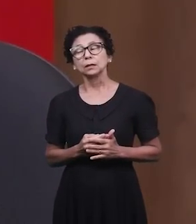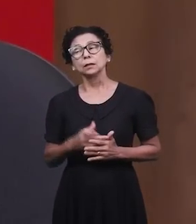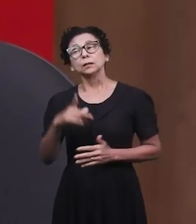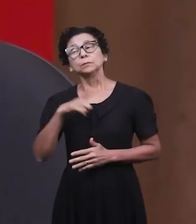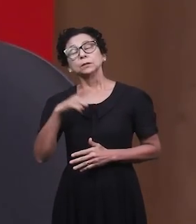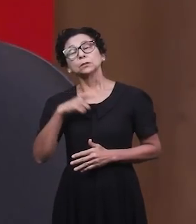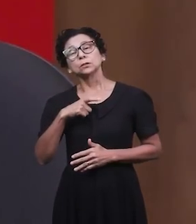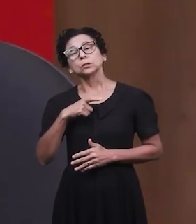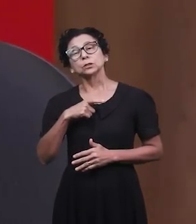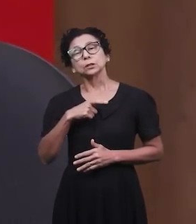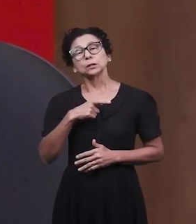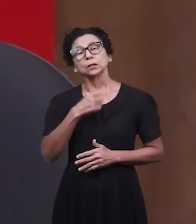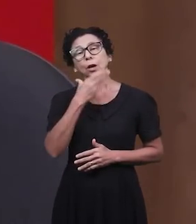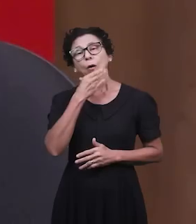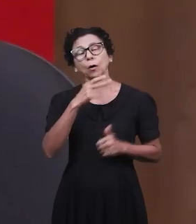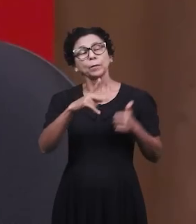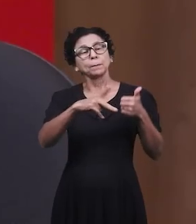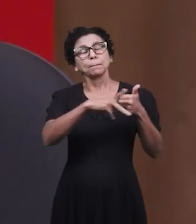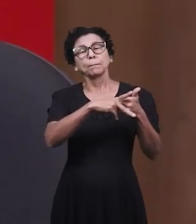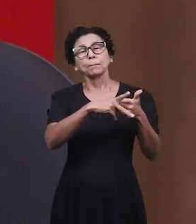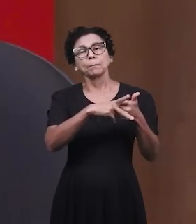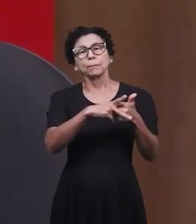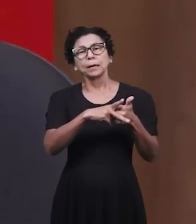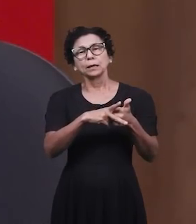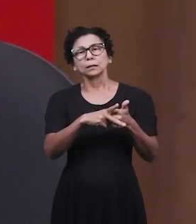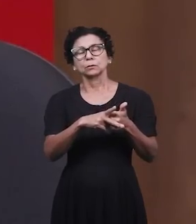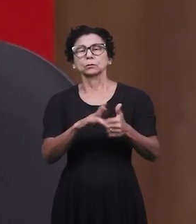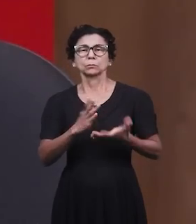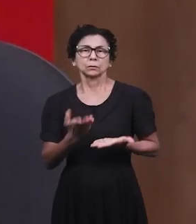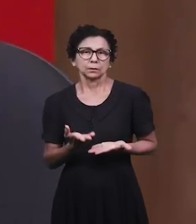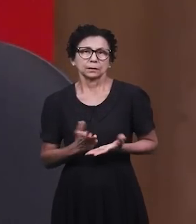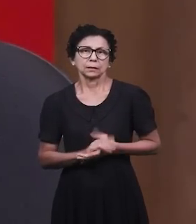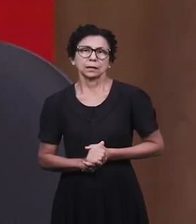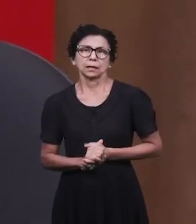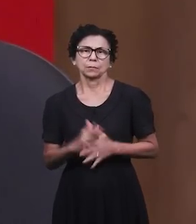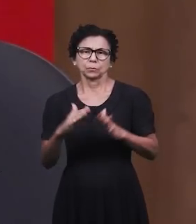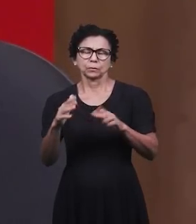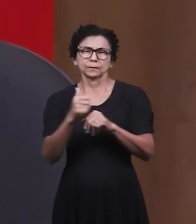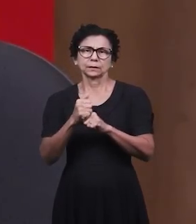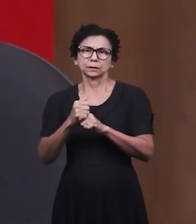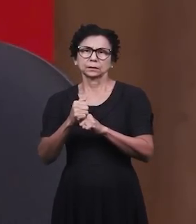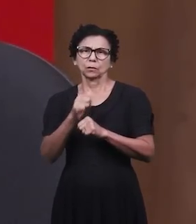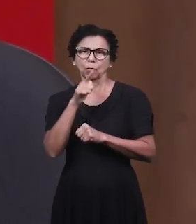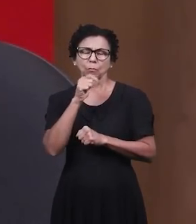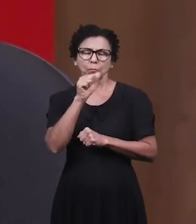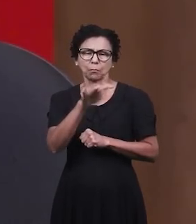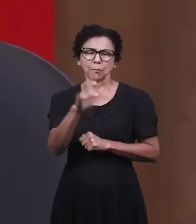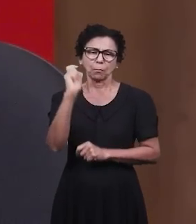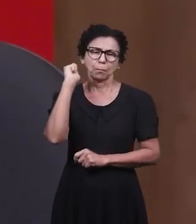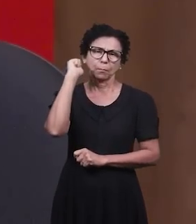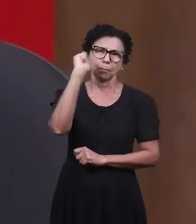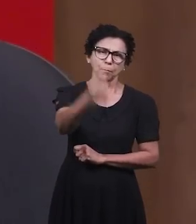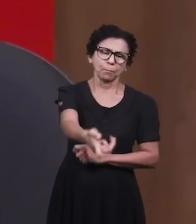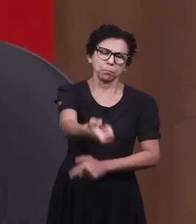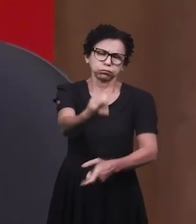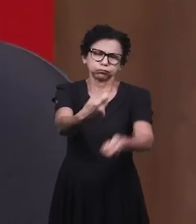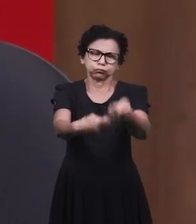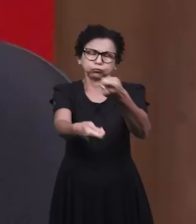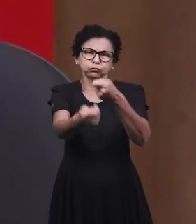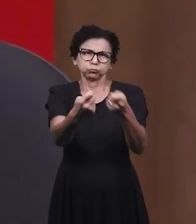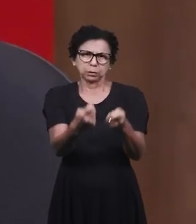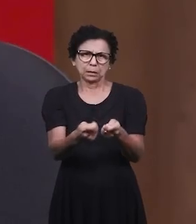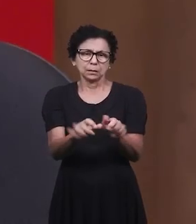mas Paulo, que era um homem que tinha uma cultura acima do normal, falava mais de uma língua, tinha um